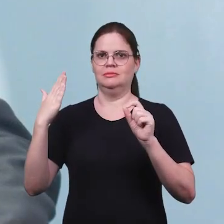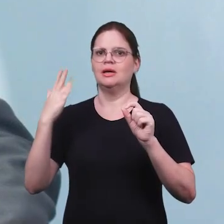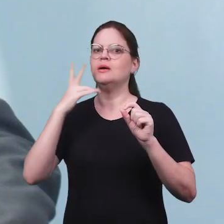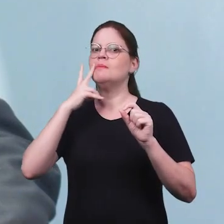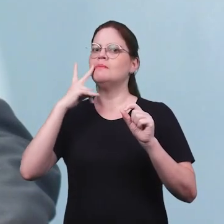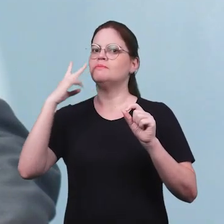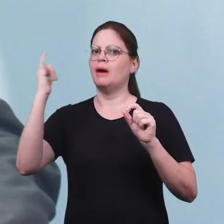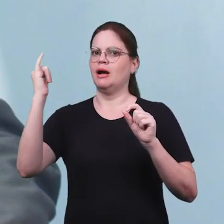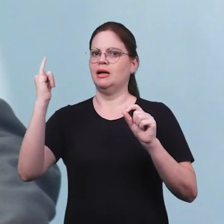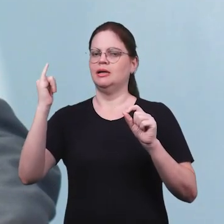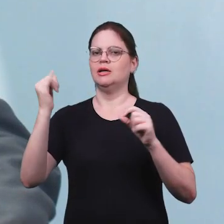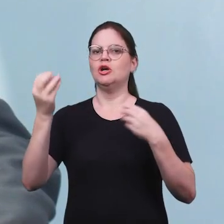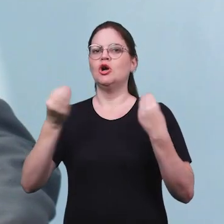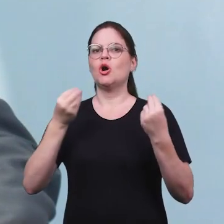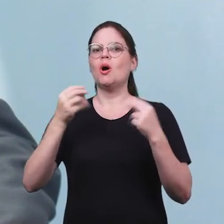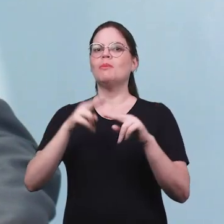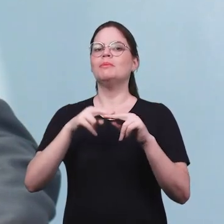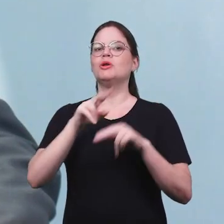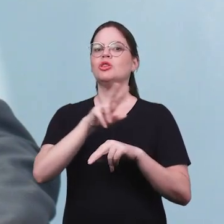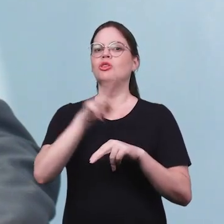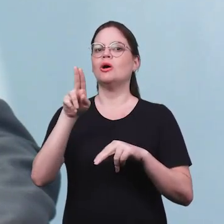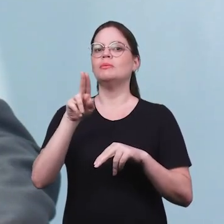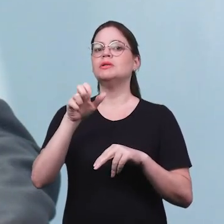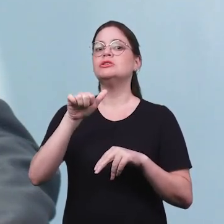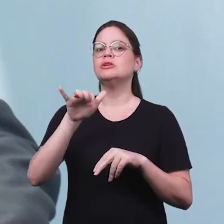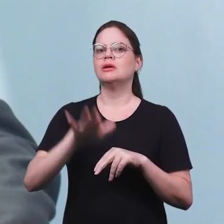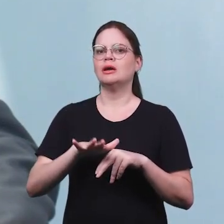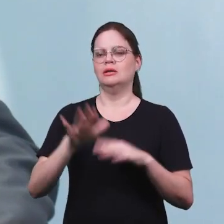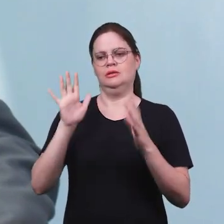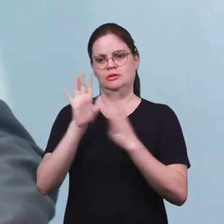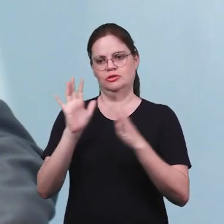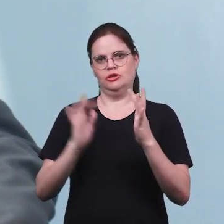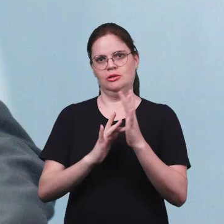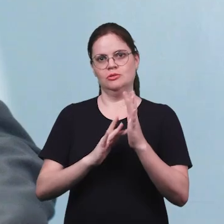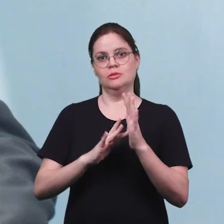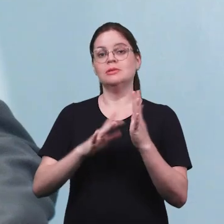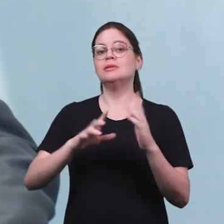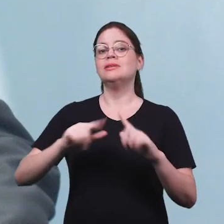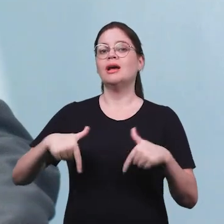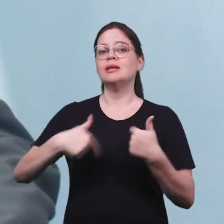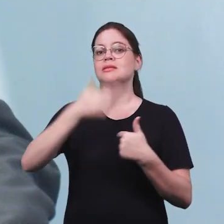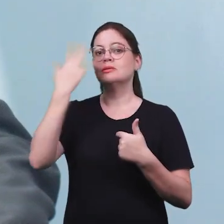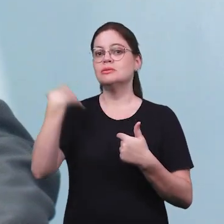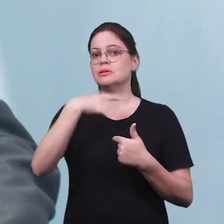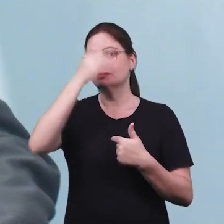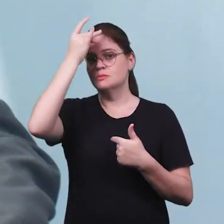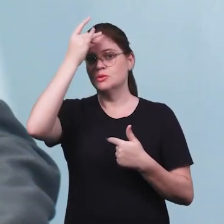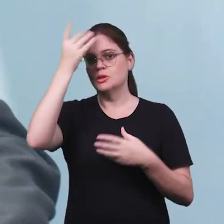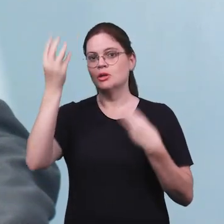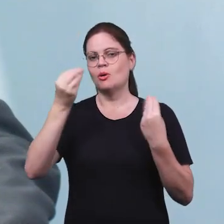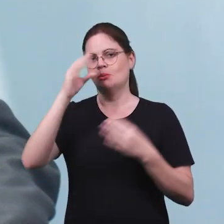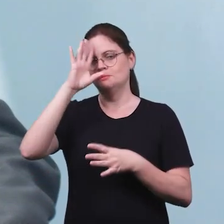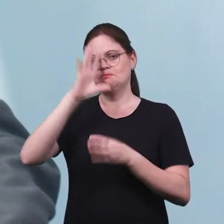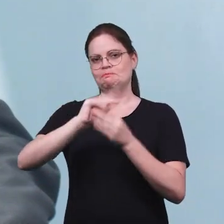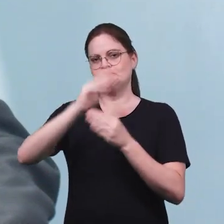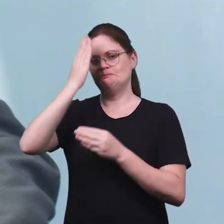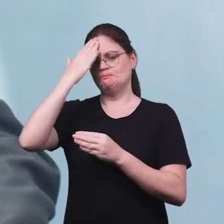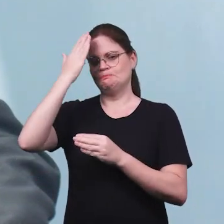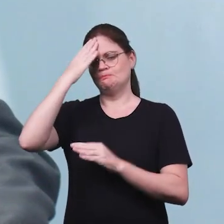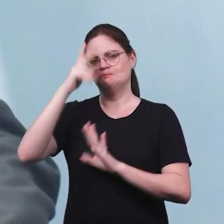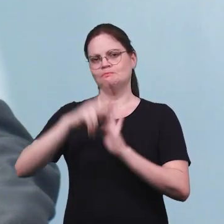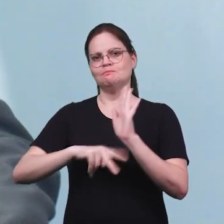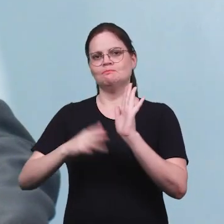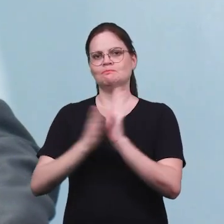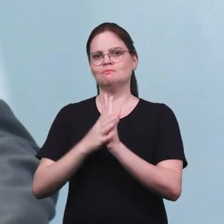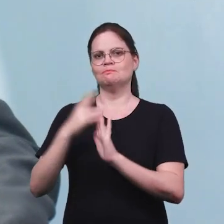onde é que está o Espírito Santo? O Espírito Santo está em você compreender a vontade e o propósito